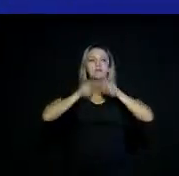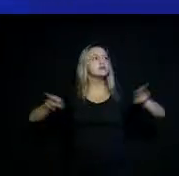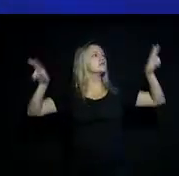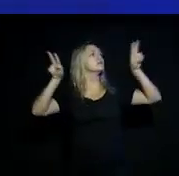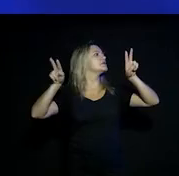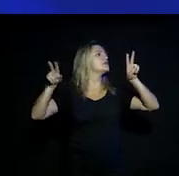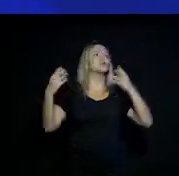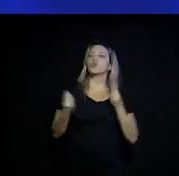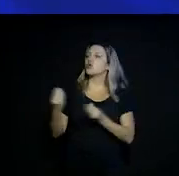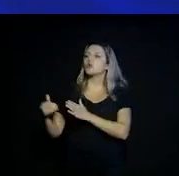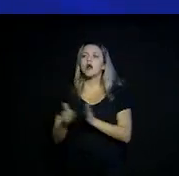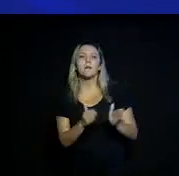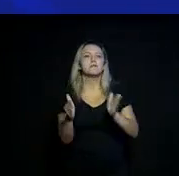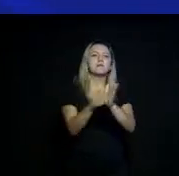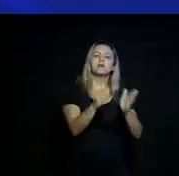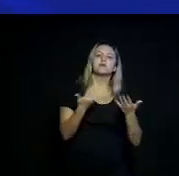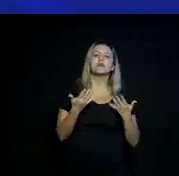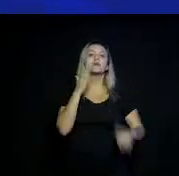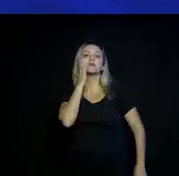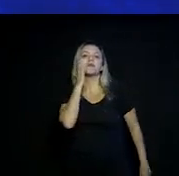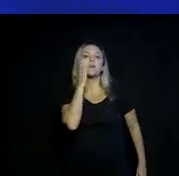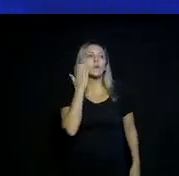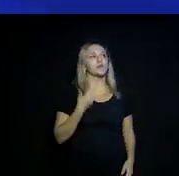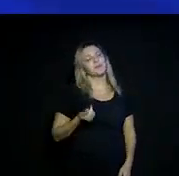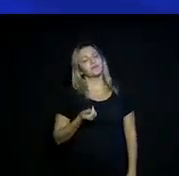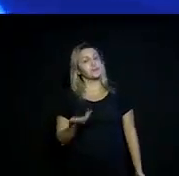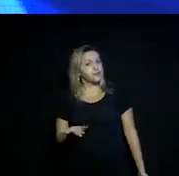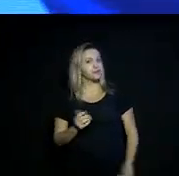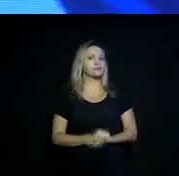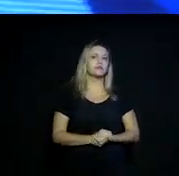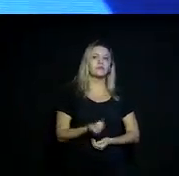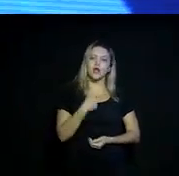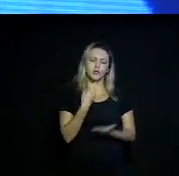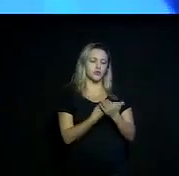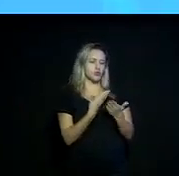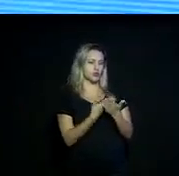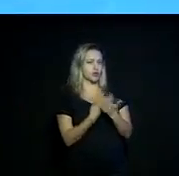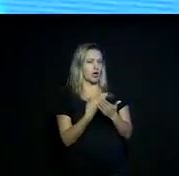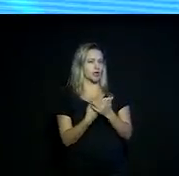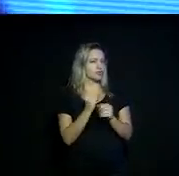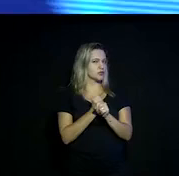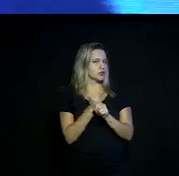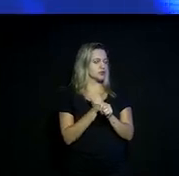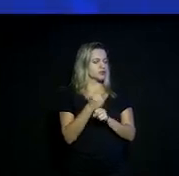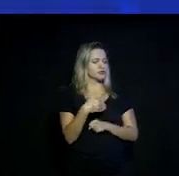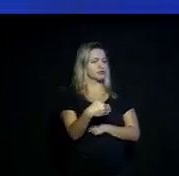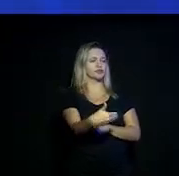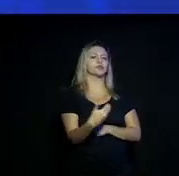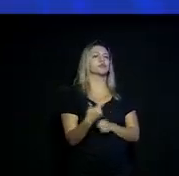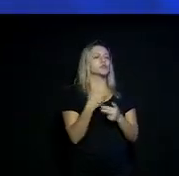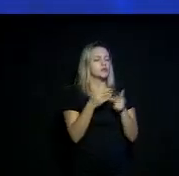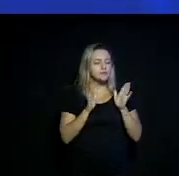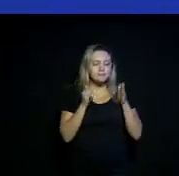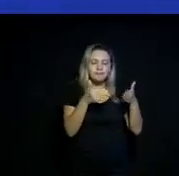que vê para onde as coisas estão indo e ditam para onde as coisas estão indo. Eu tenho estudado nos últimos anos uma coisa específica que